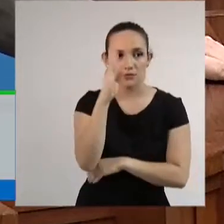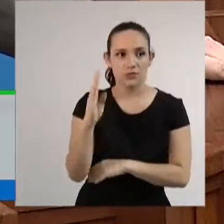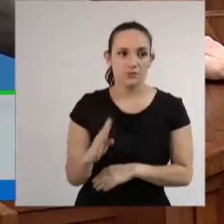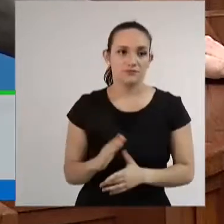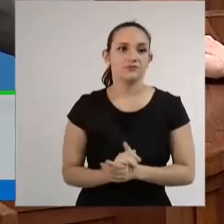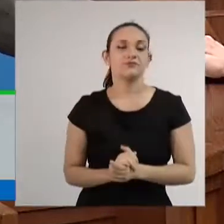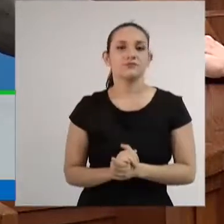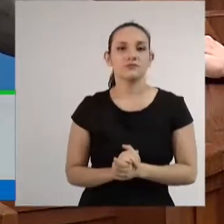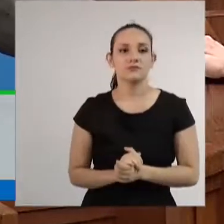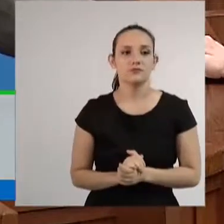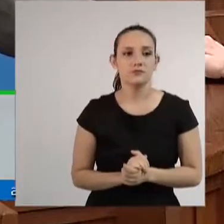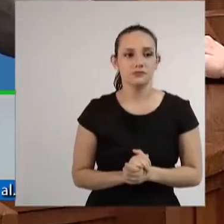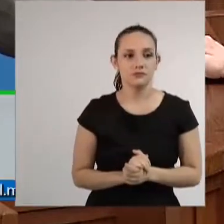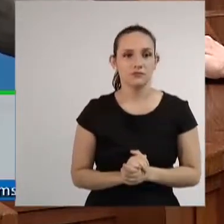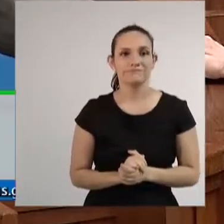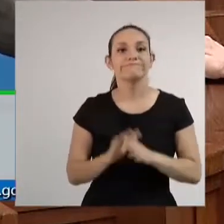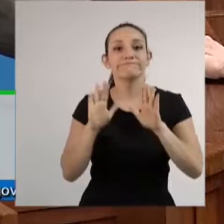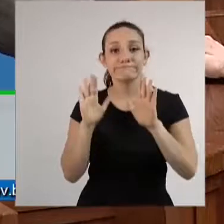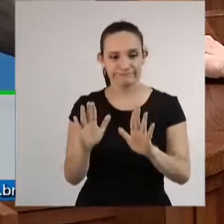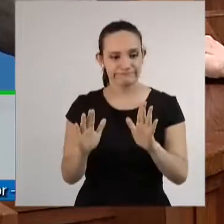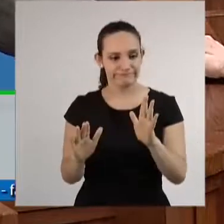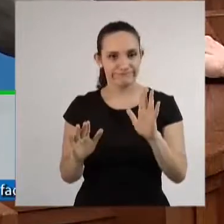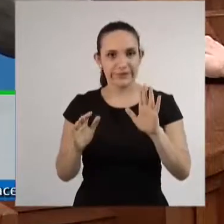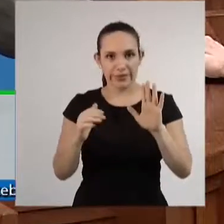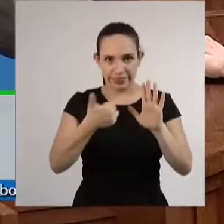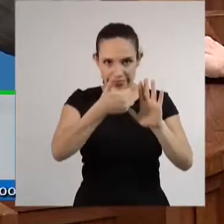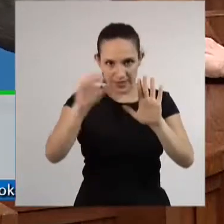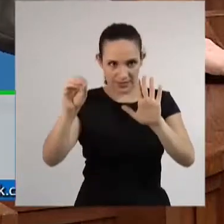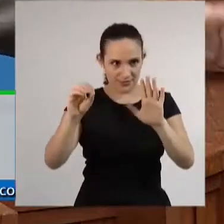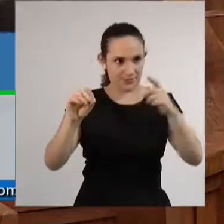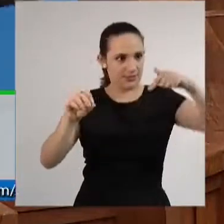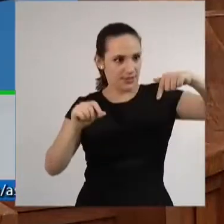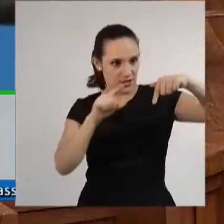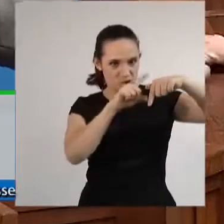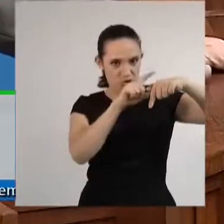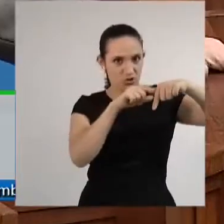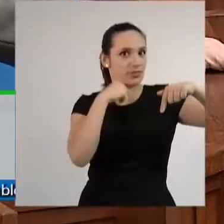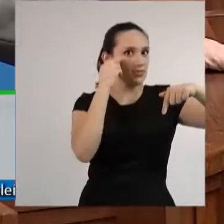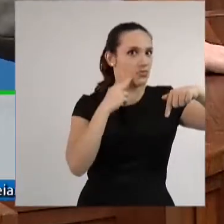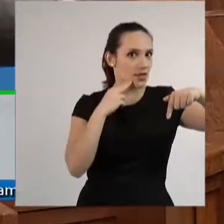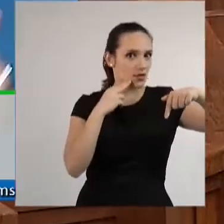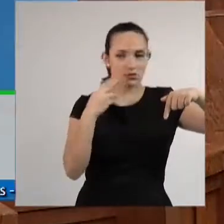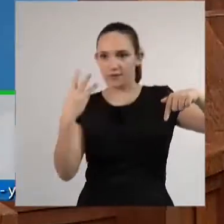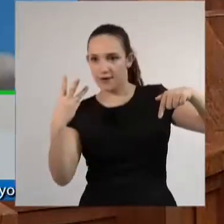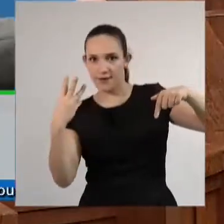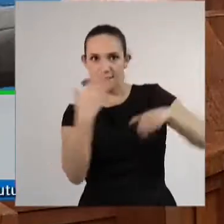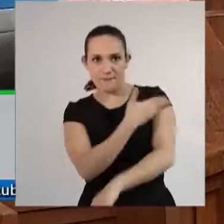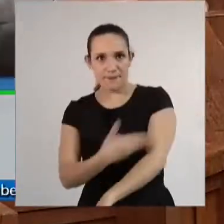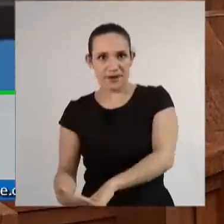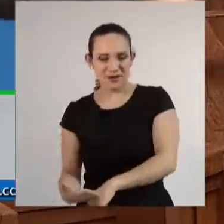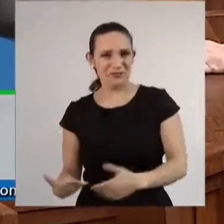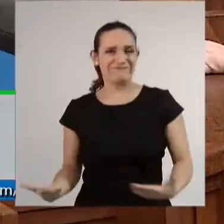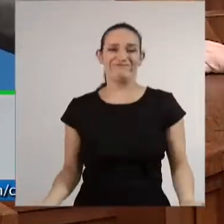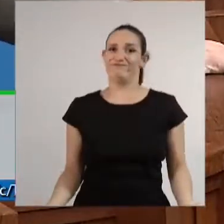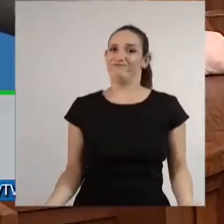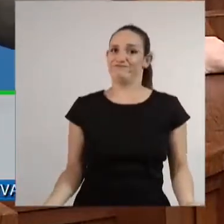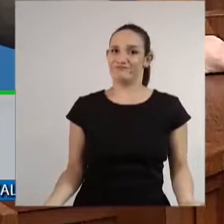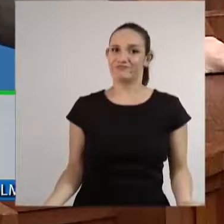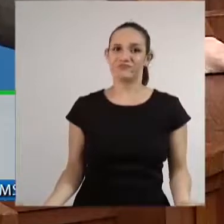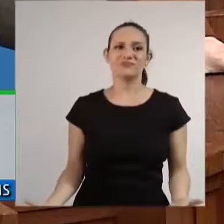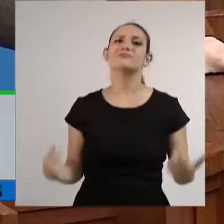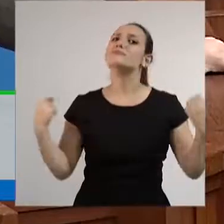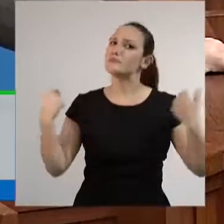proporcionalmente 7 negros para cada branco. Então, na verdade, é um tema que precisa de